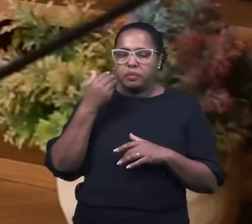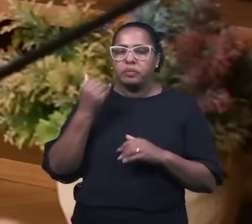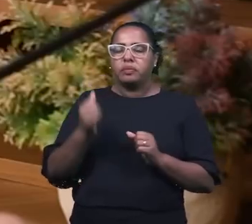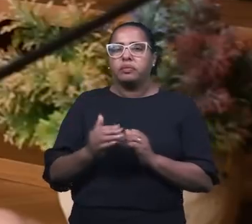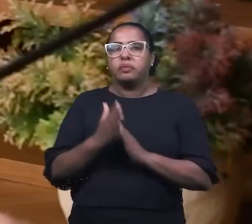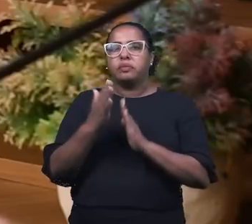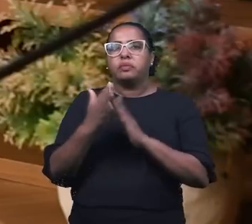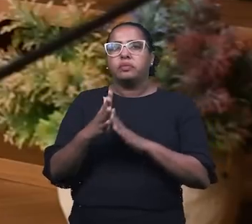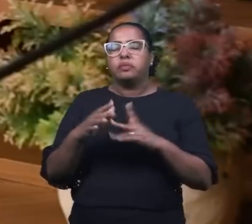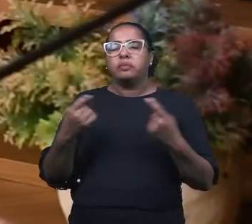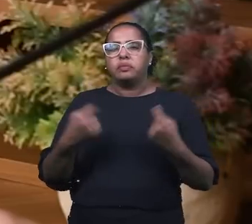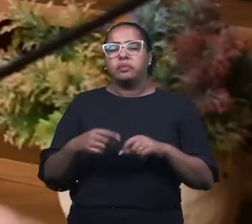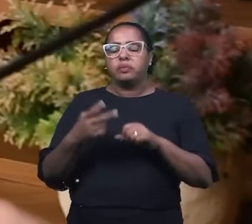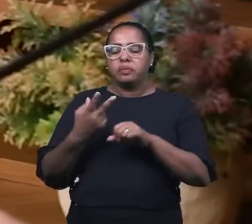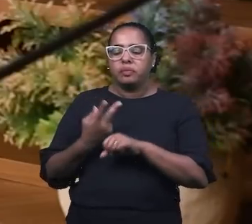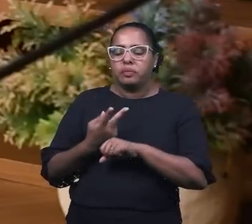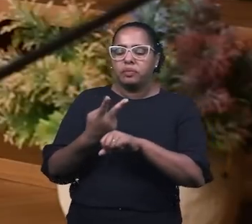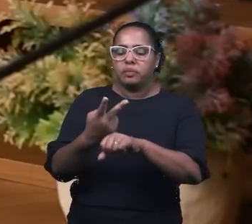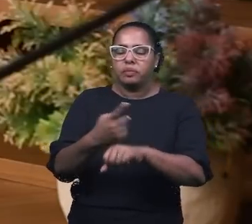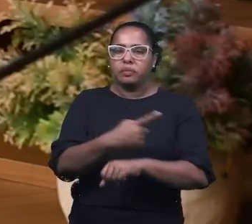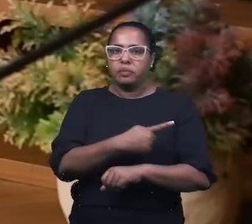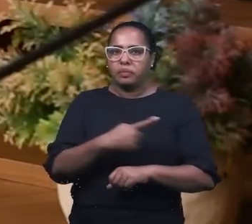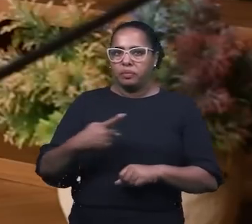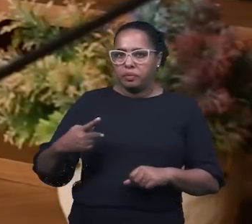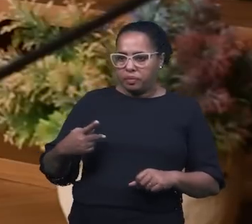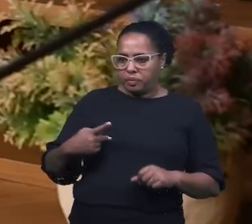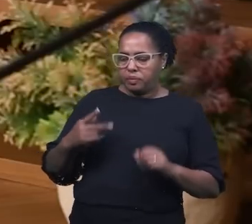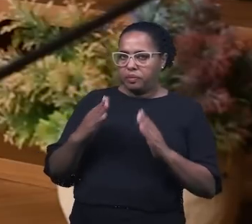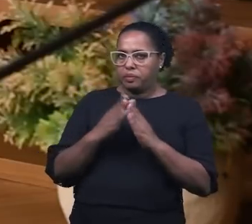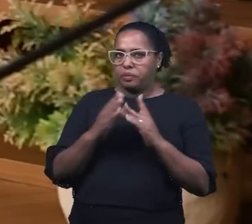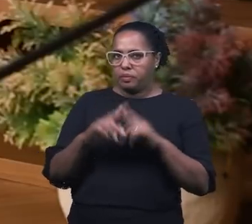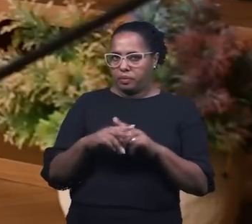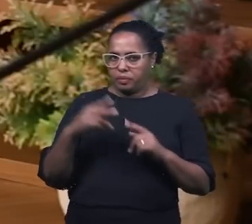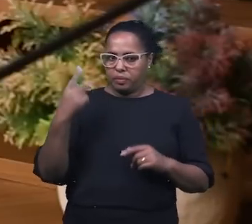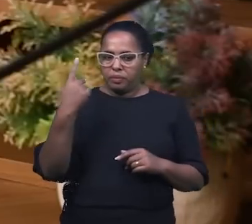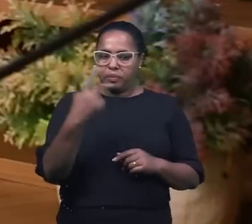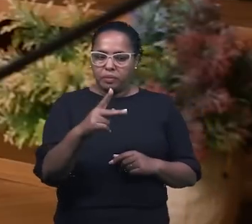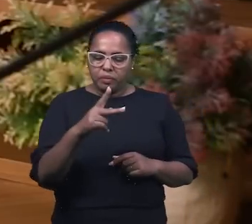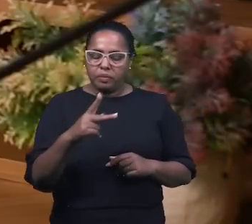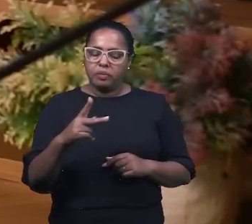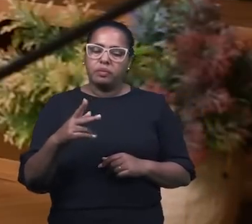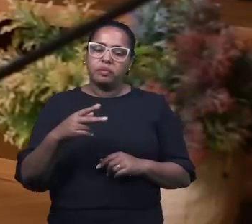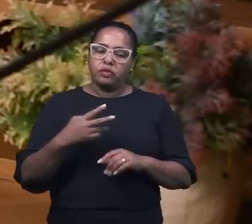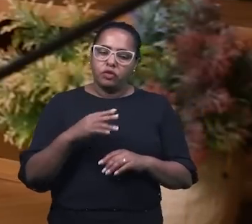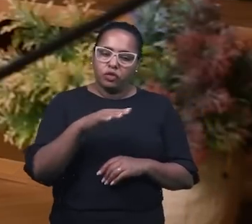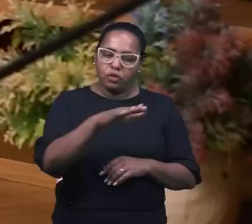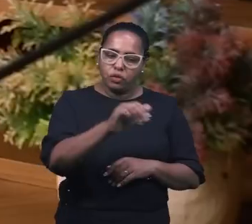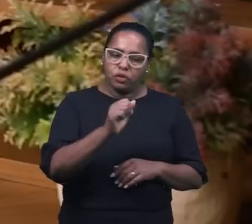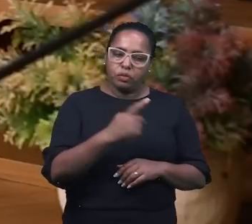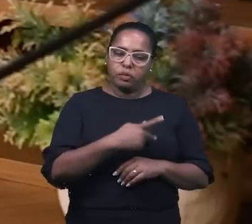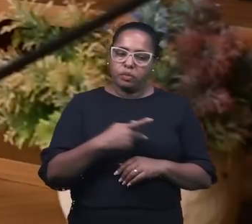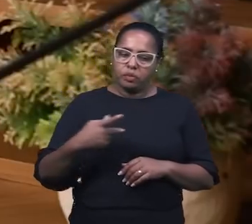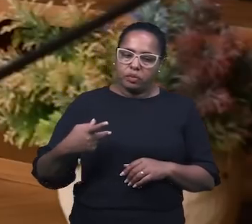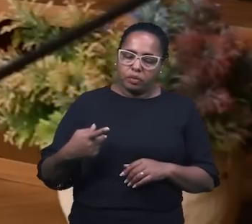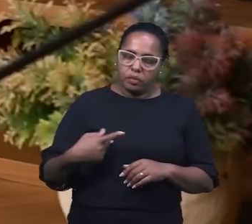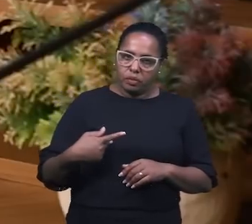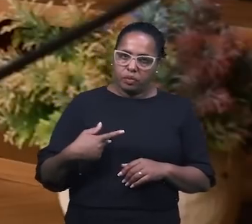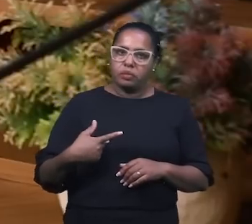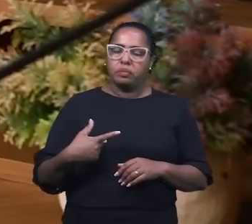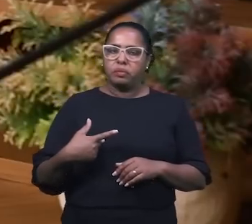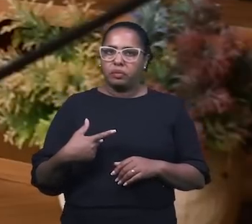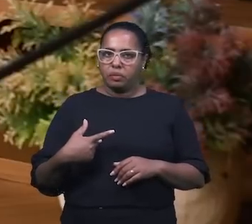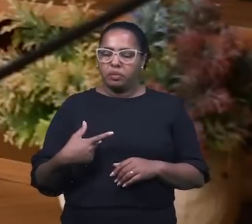hino, é ele procurar o pastor da igreja dele. Então ele vai passar para o pastor da igreja, pastor